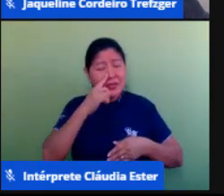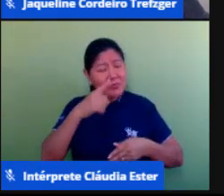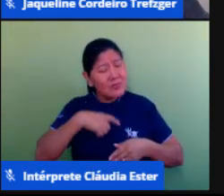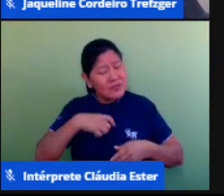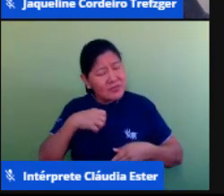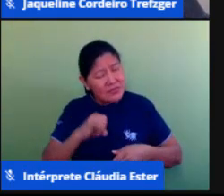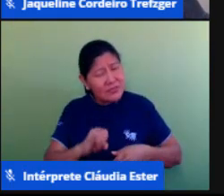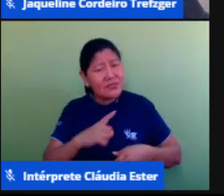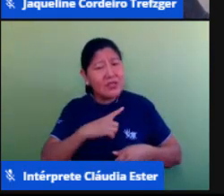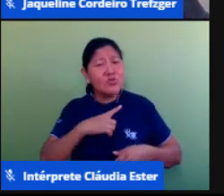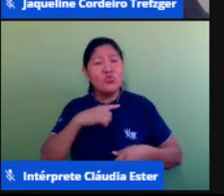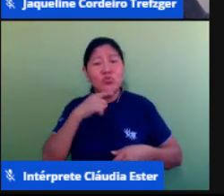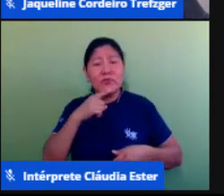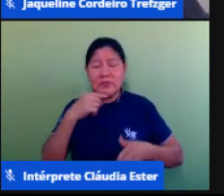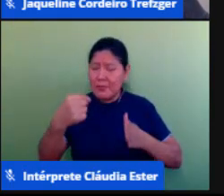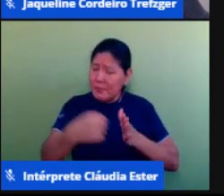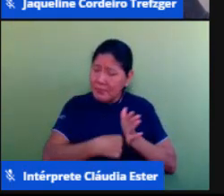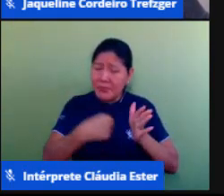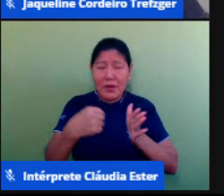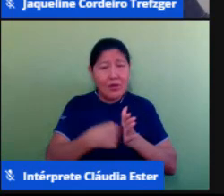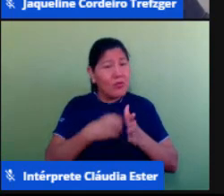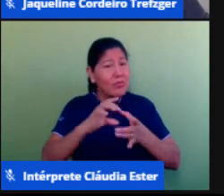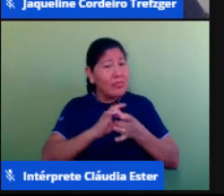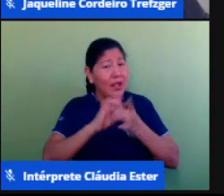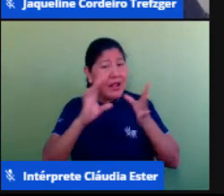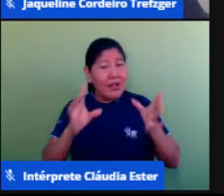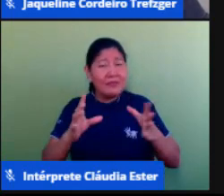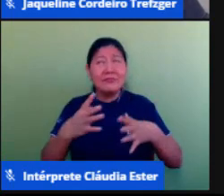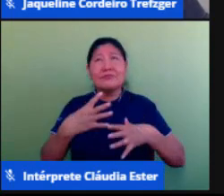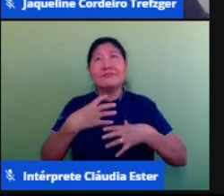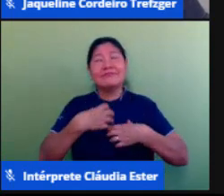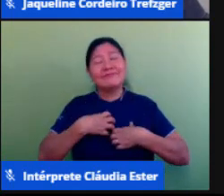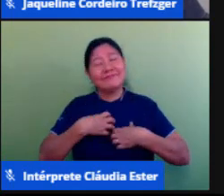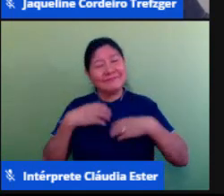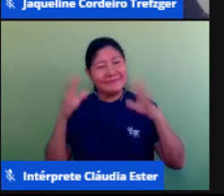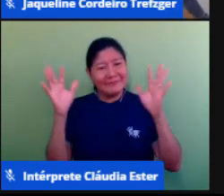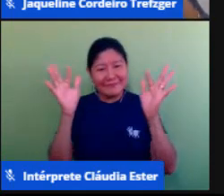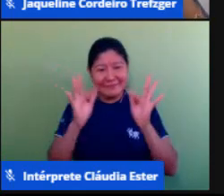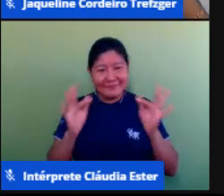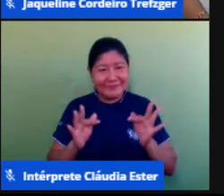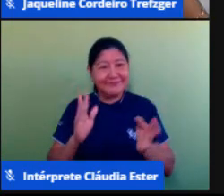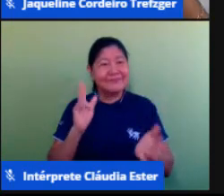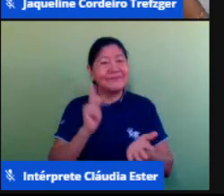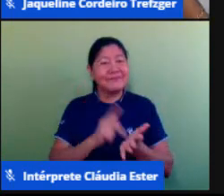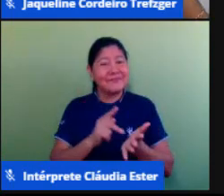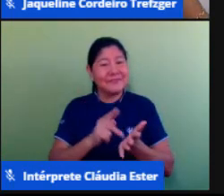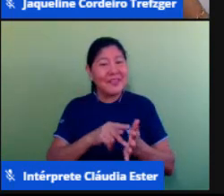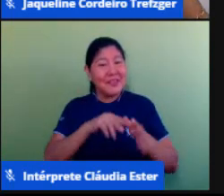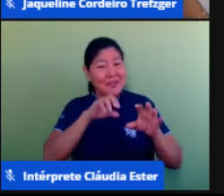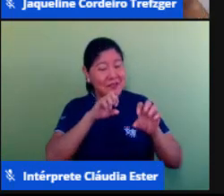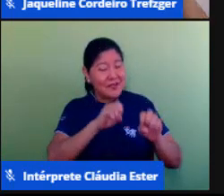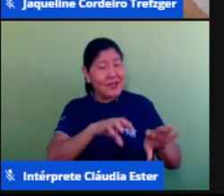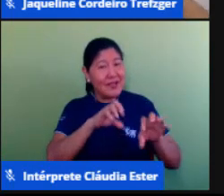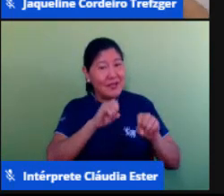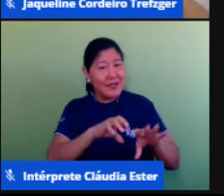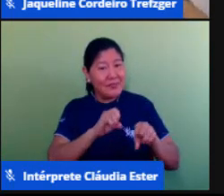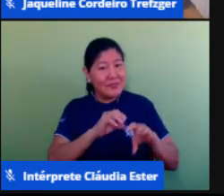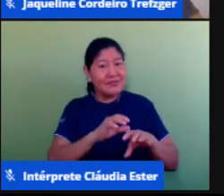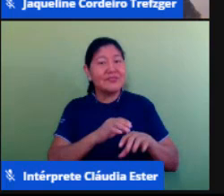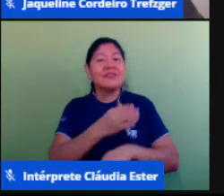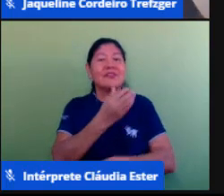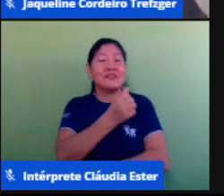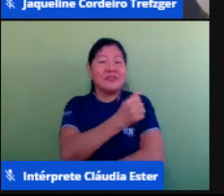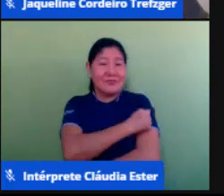também estou aqui para te ajudar. Então, assim, sabe, acaba que eu dou aula para os professores, para